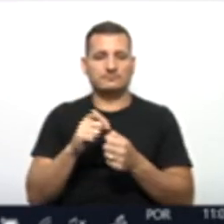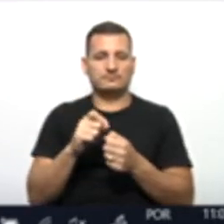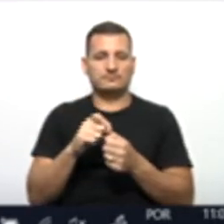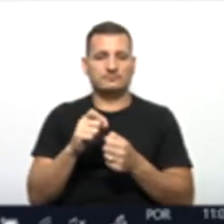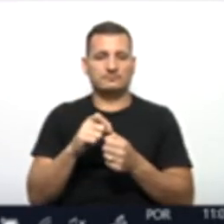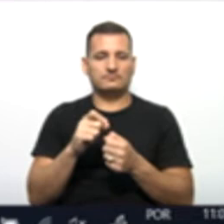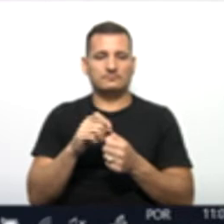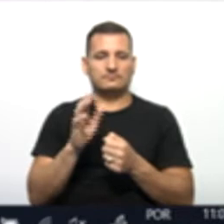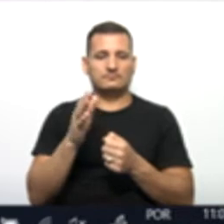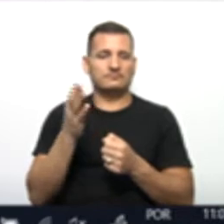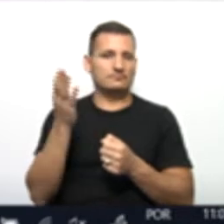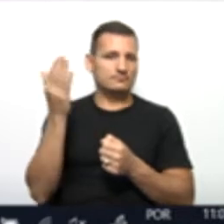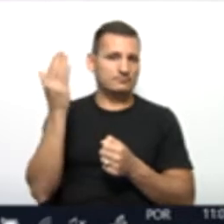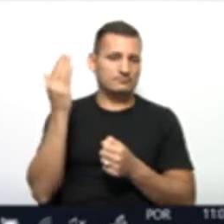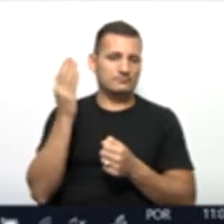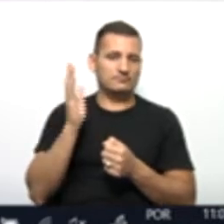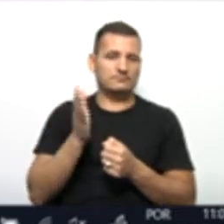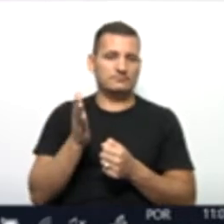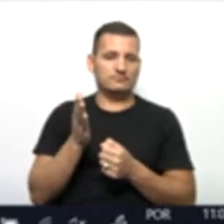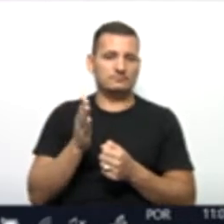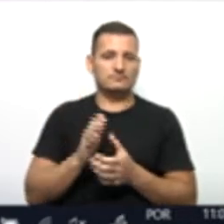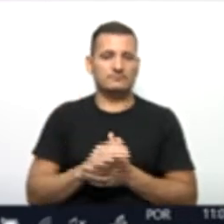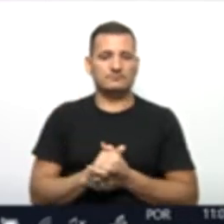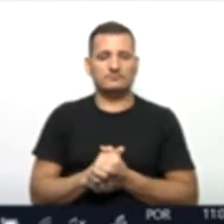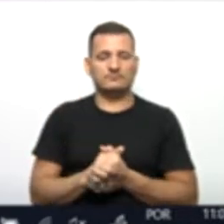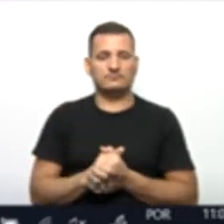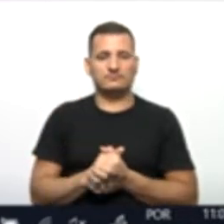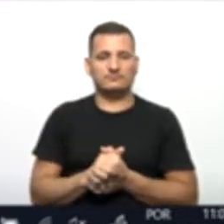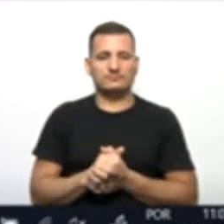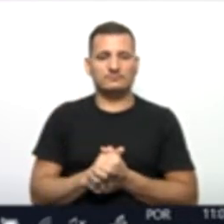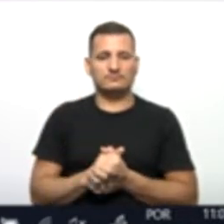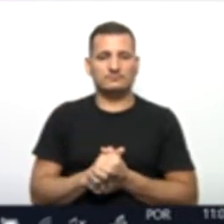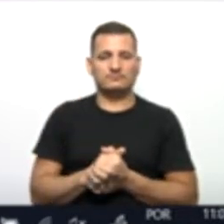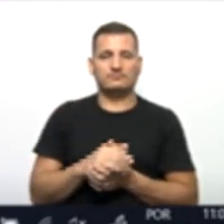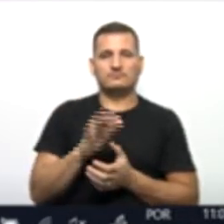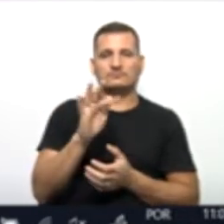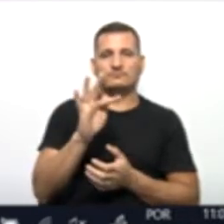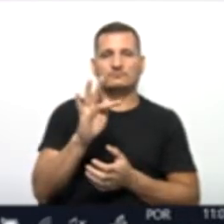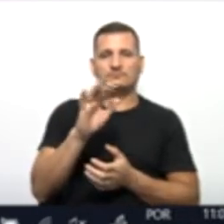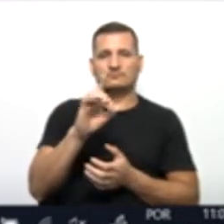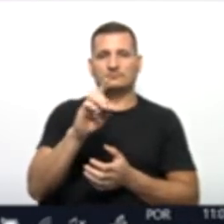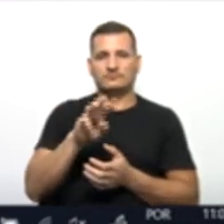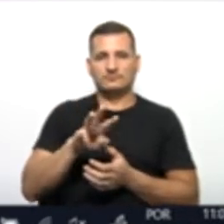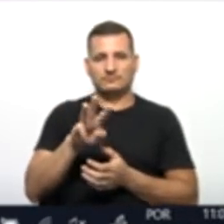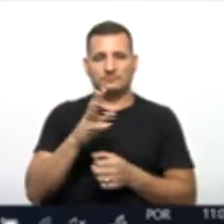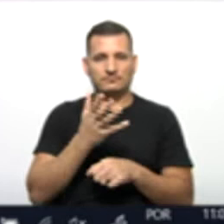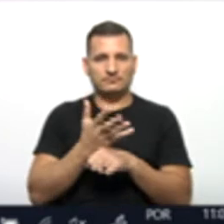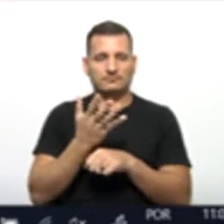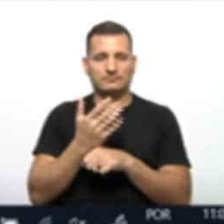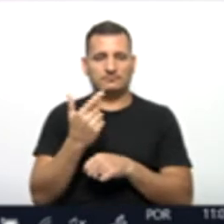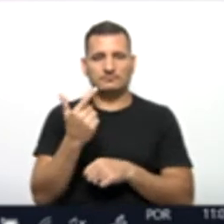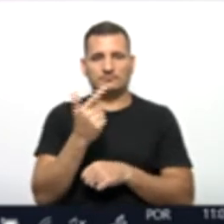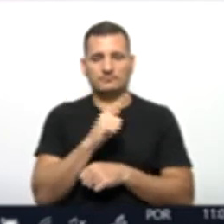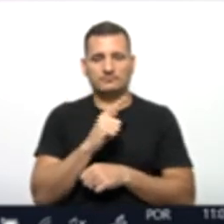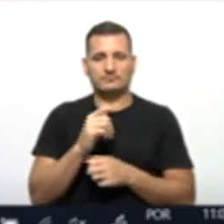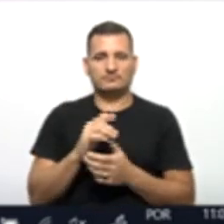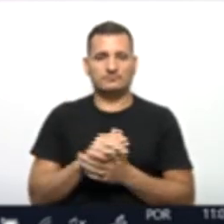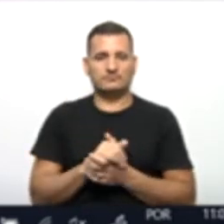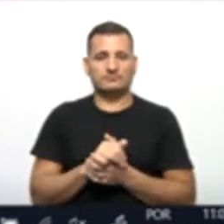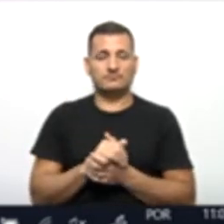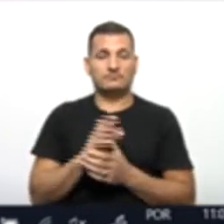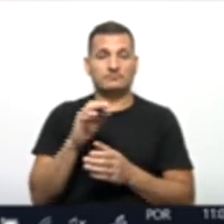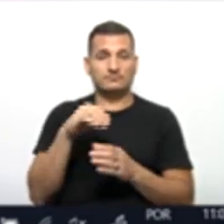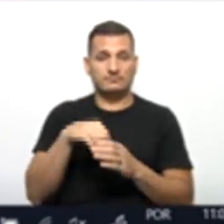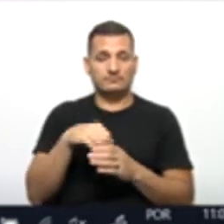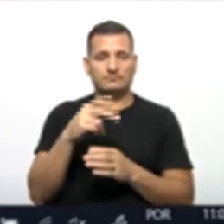ele em algum lugar do do curso do fd w não me engano dentro da página ver